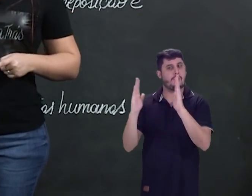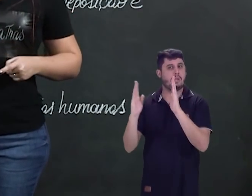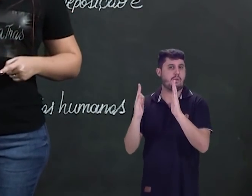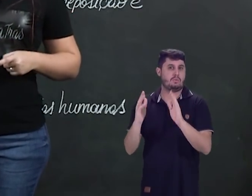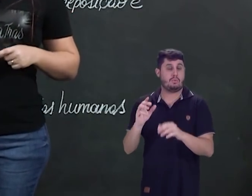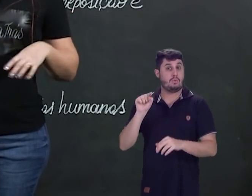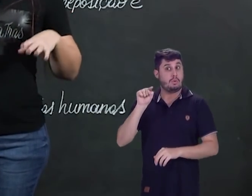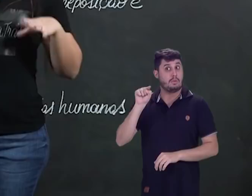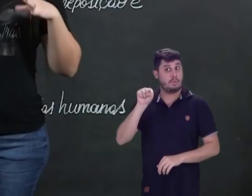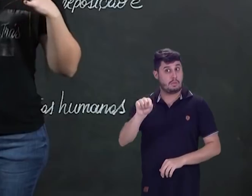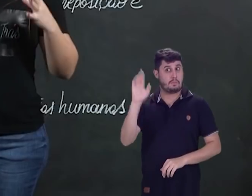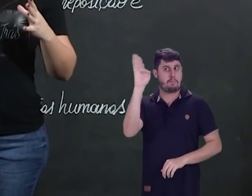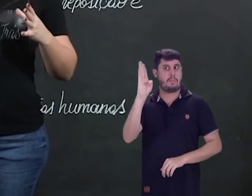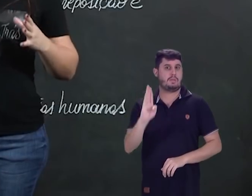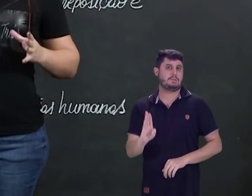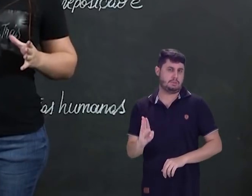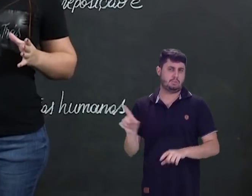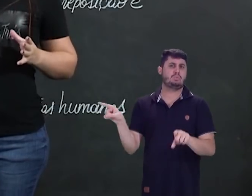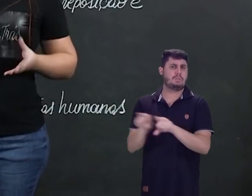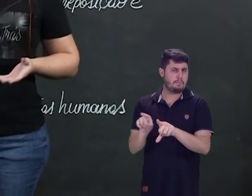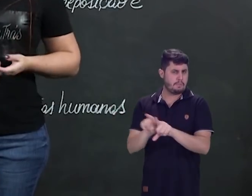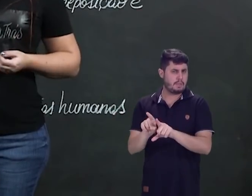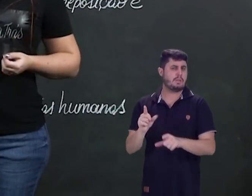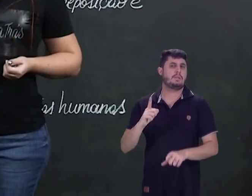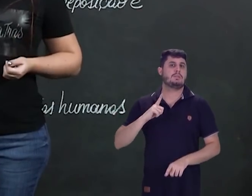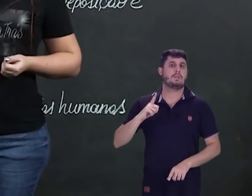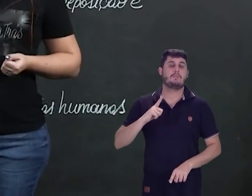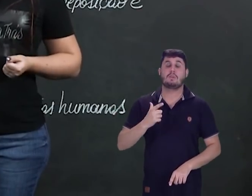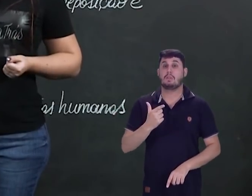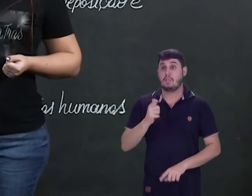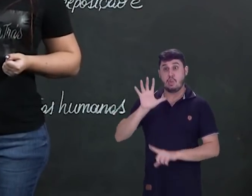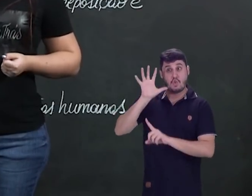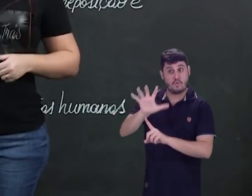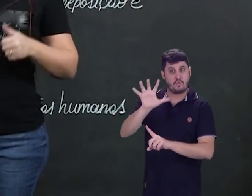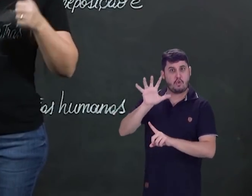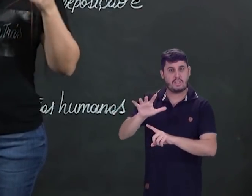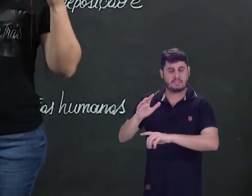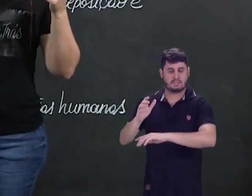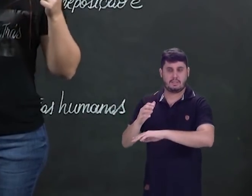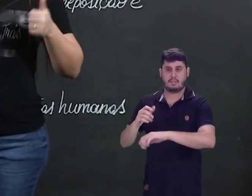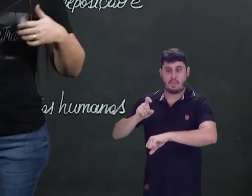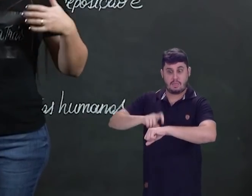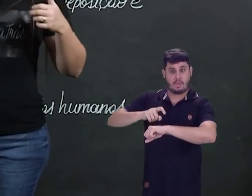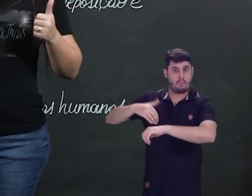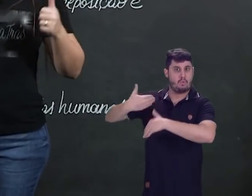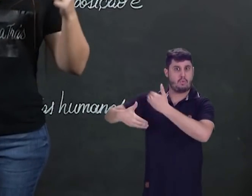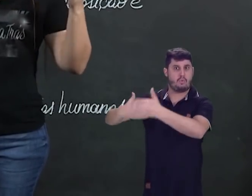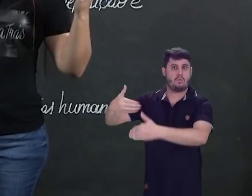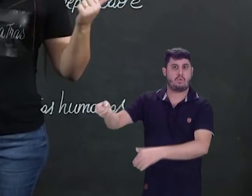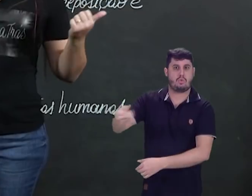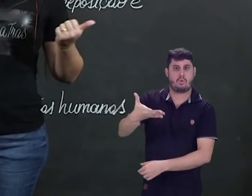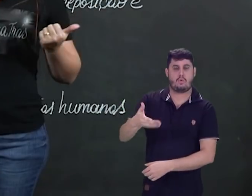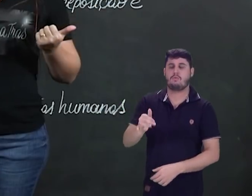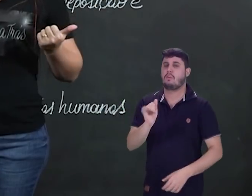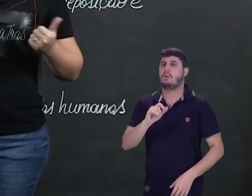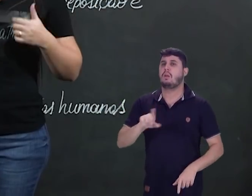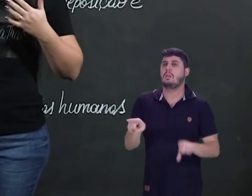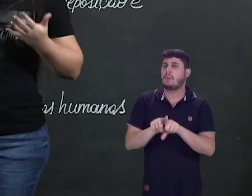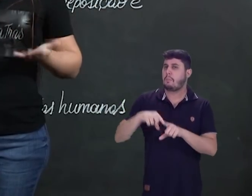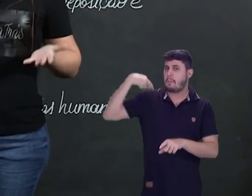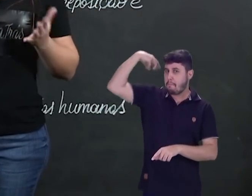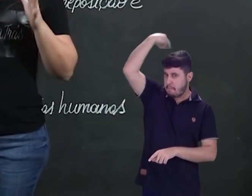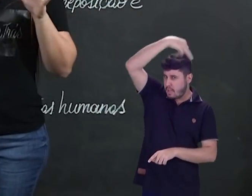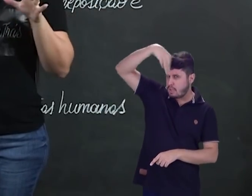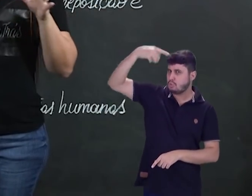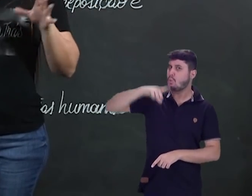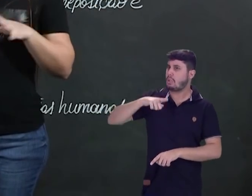no Brasil aqui, por exemplo, foi um grande influenciador do modernismo, tá? Lá no México tem a Frida Kahlo,